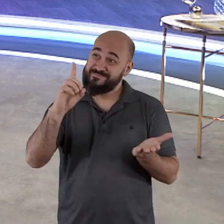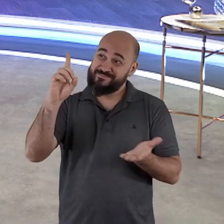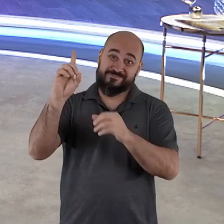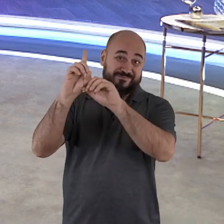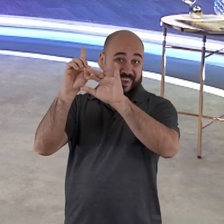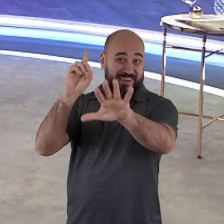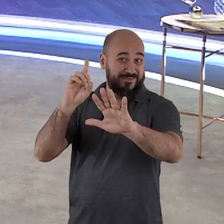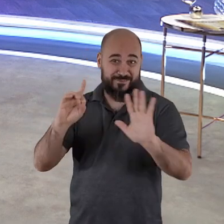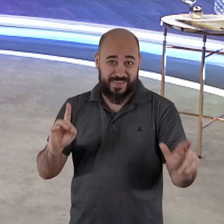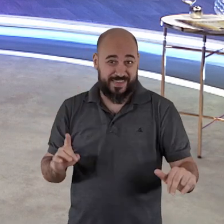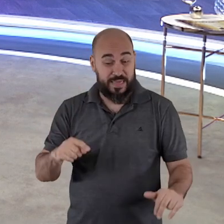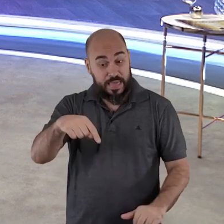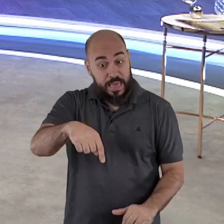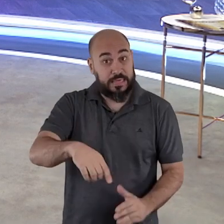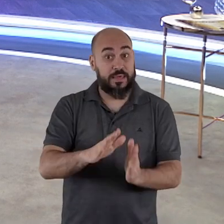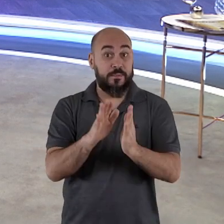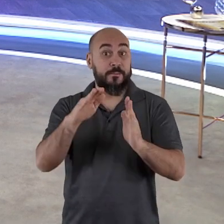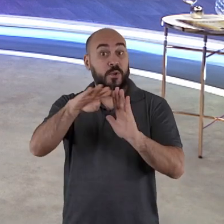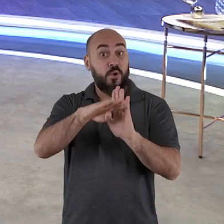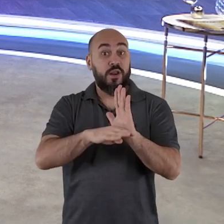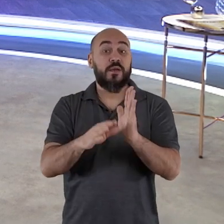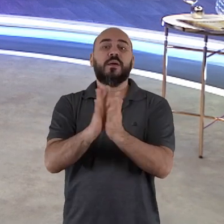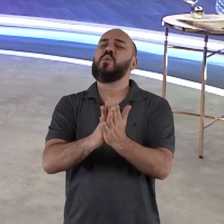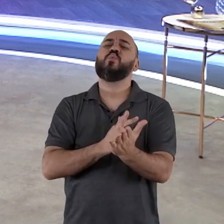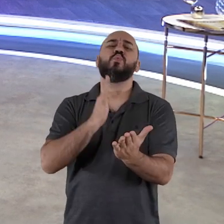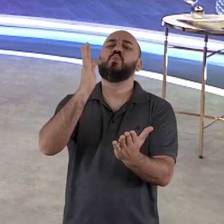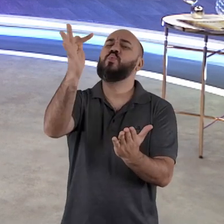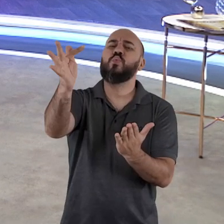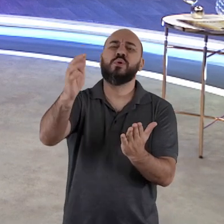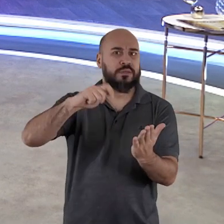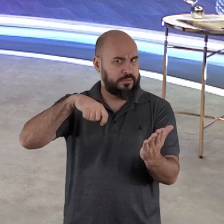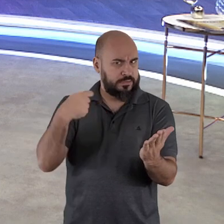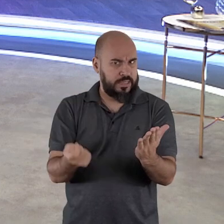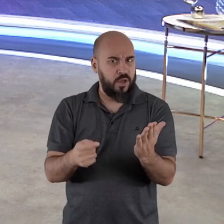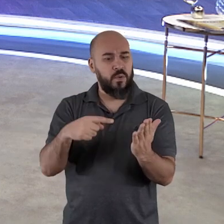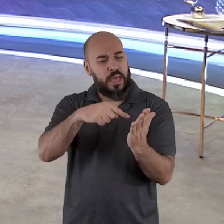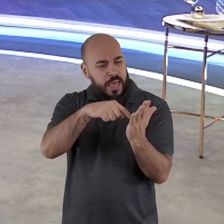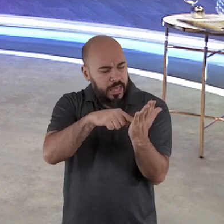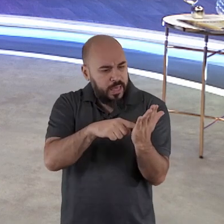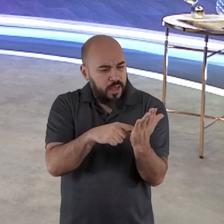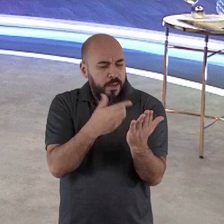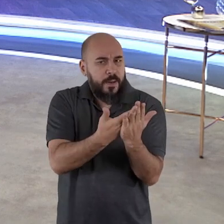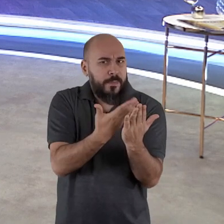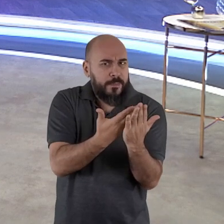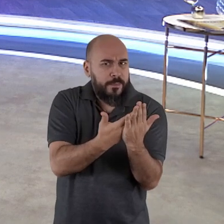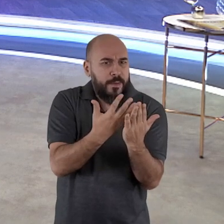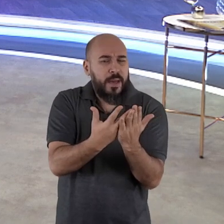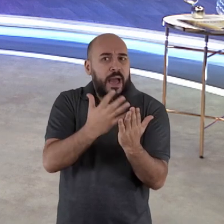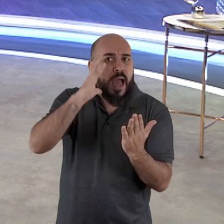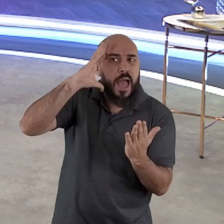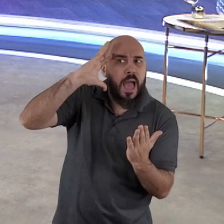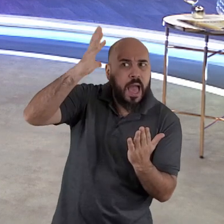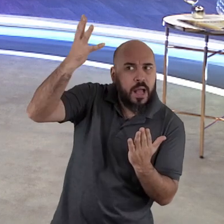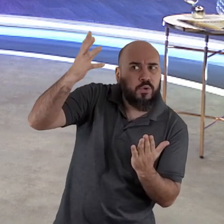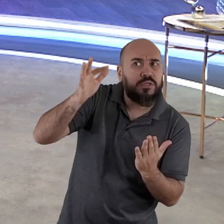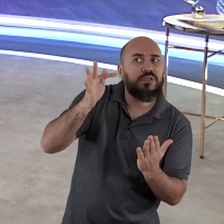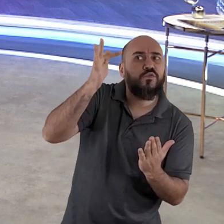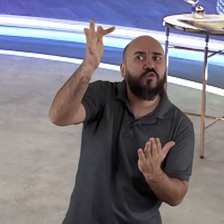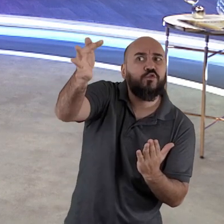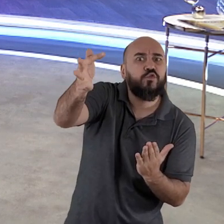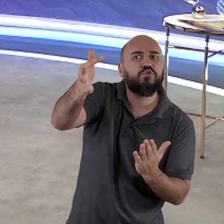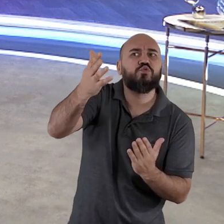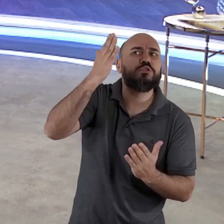desse programa é Arena do Futuro. Arena porque discutimos a Bíblia e do futuro porque estudamos